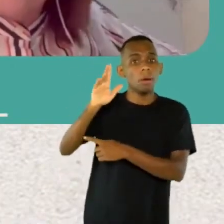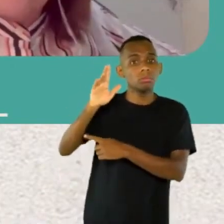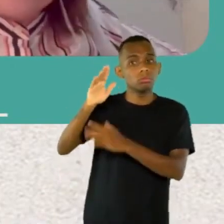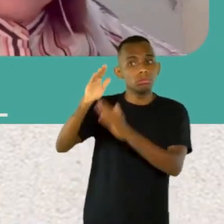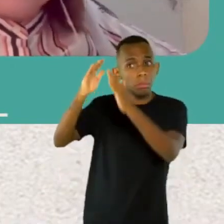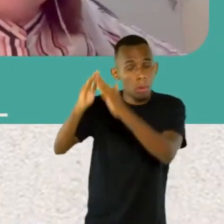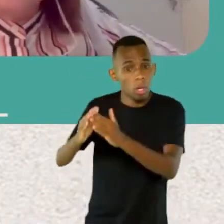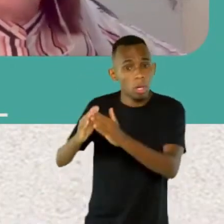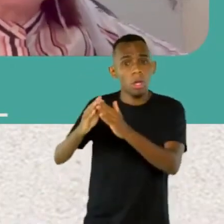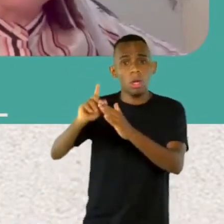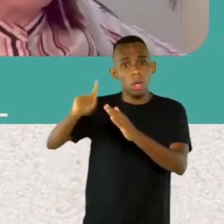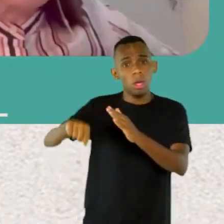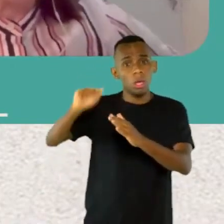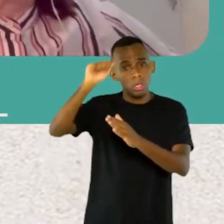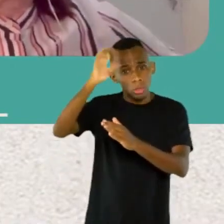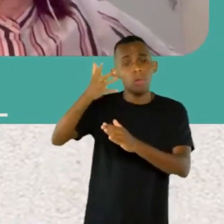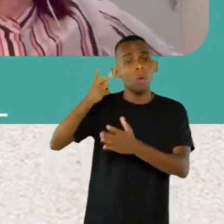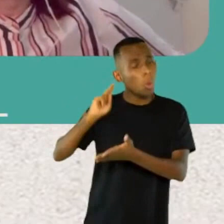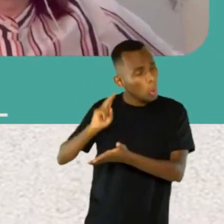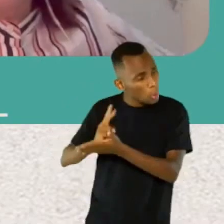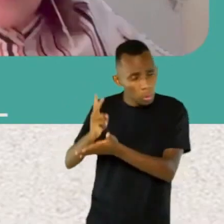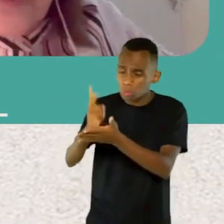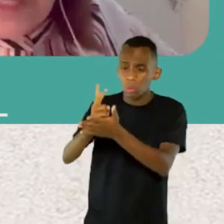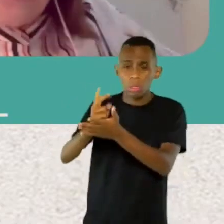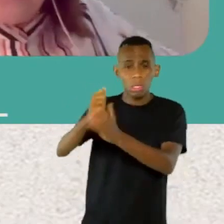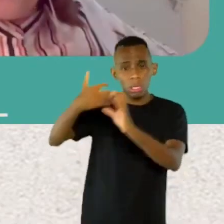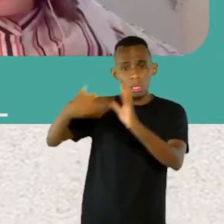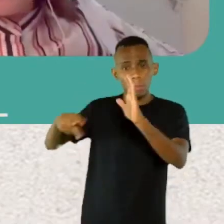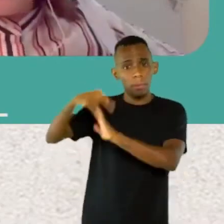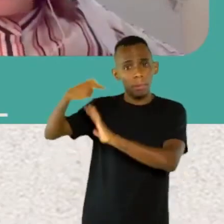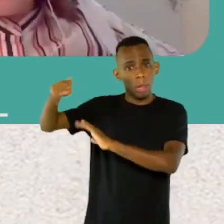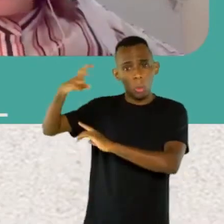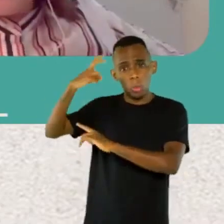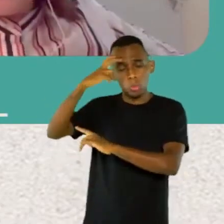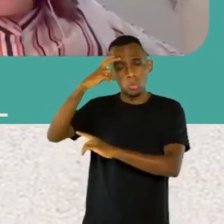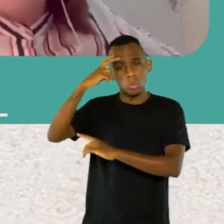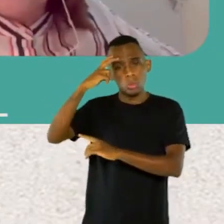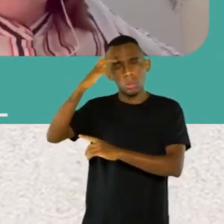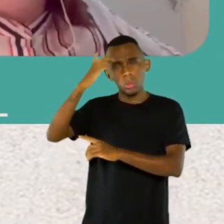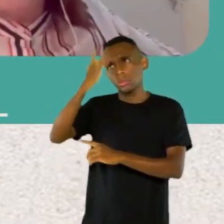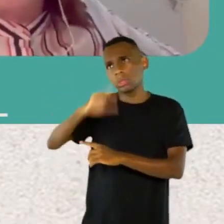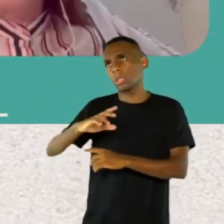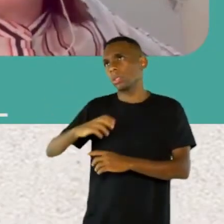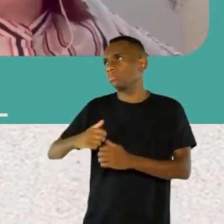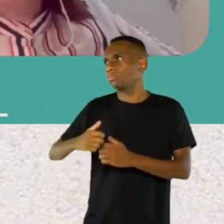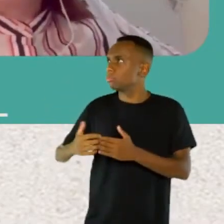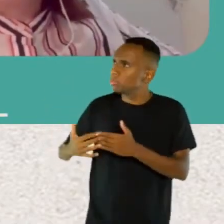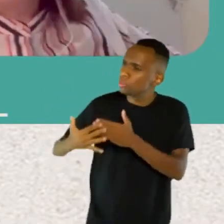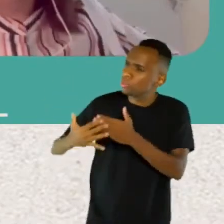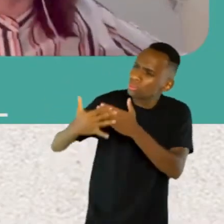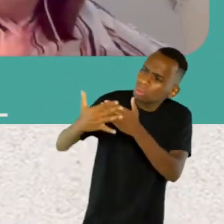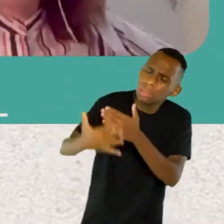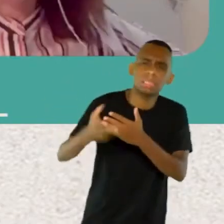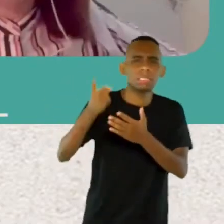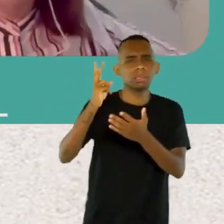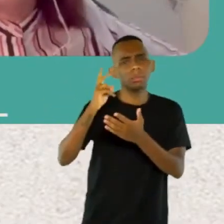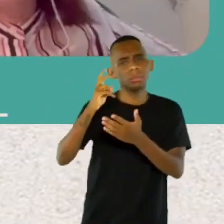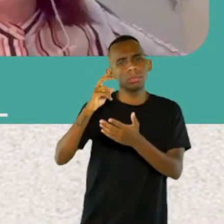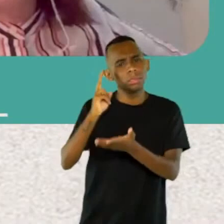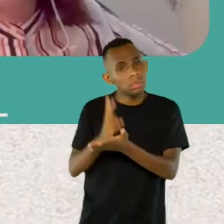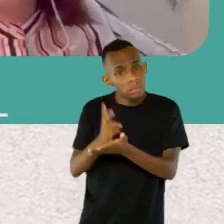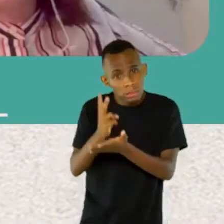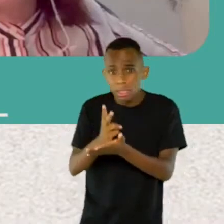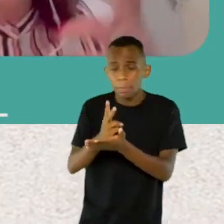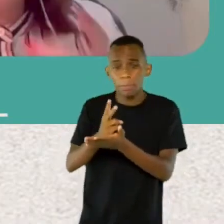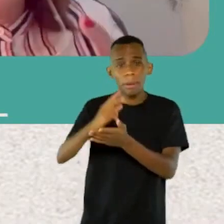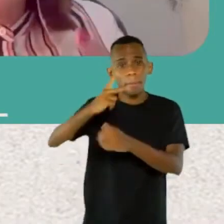de continuar sendo estrangeira. Ela fala, não sei por quanto tempo eu quero viver assim, sendo estrangeiro, entendeu? Então você é sempre estrangeiro,